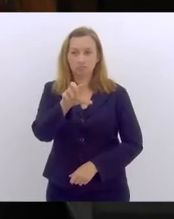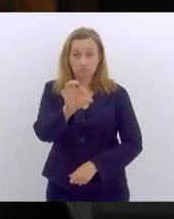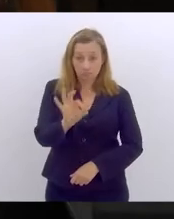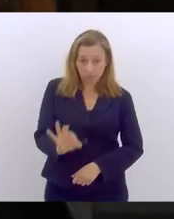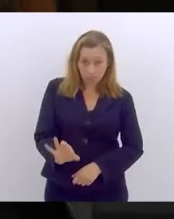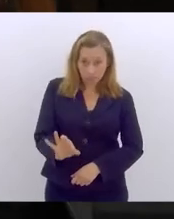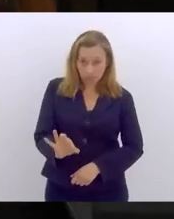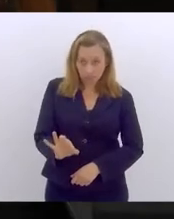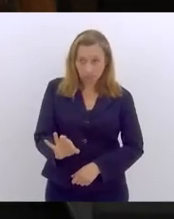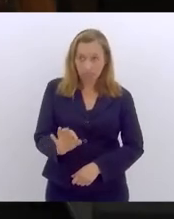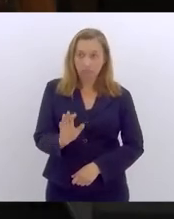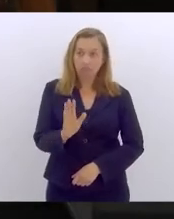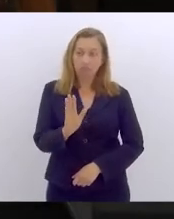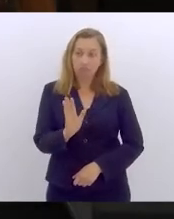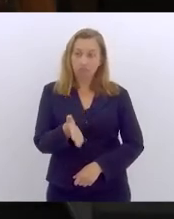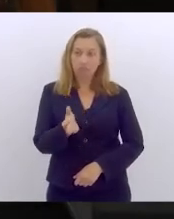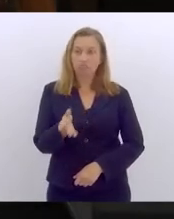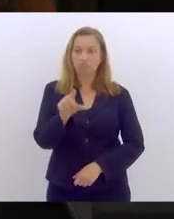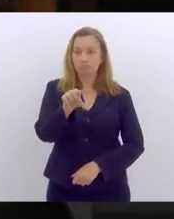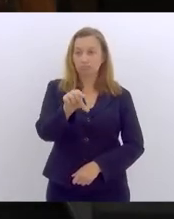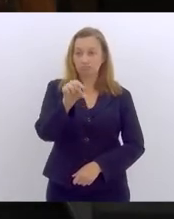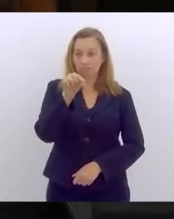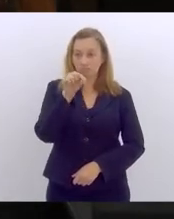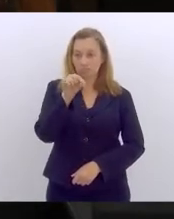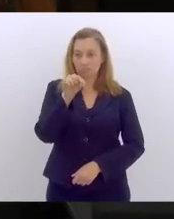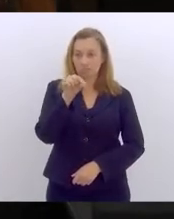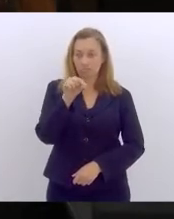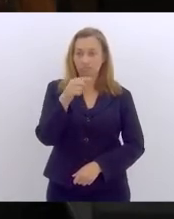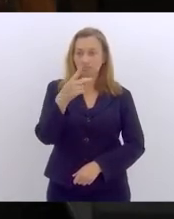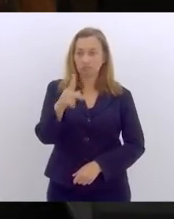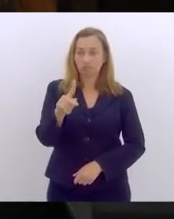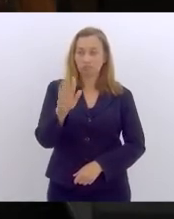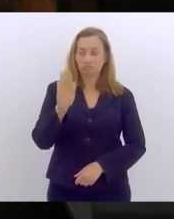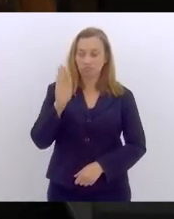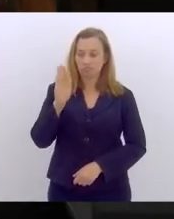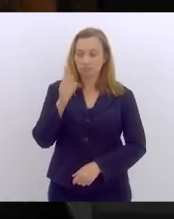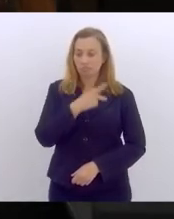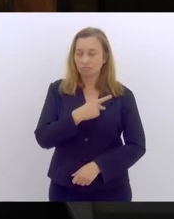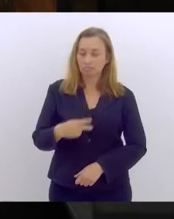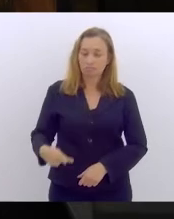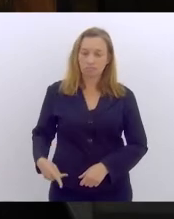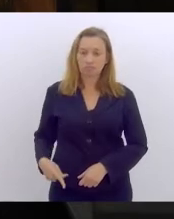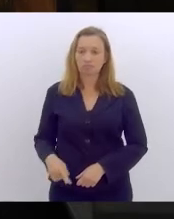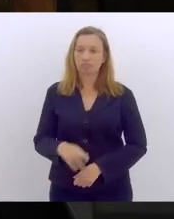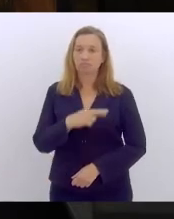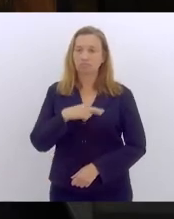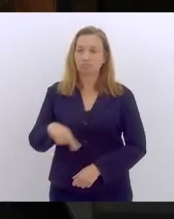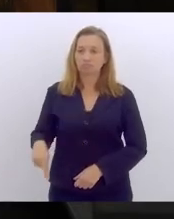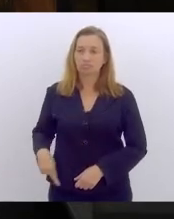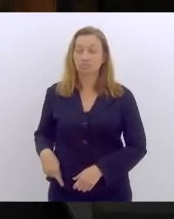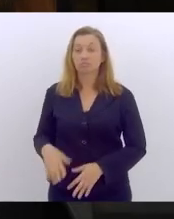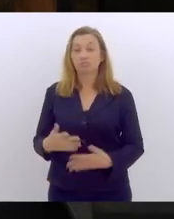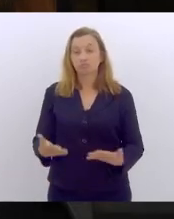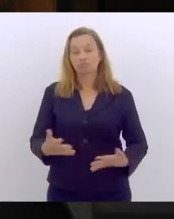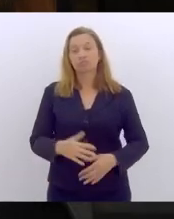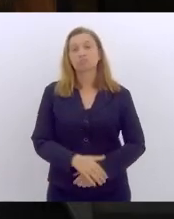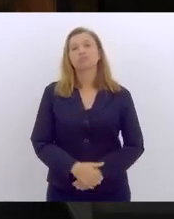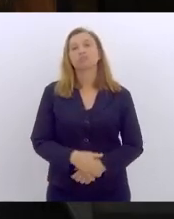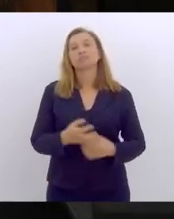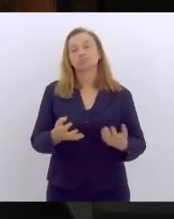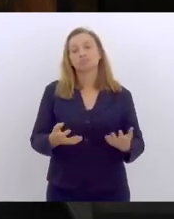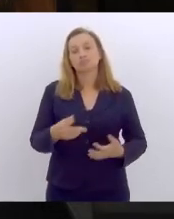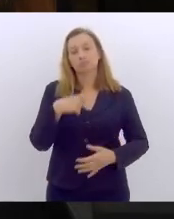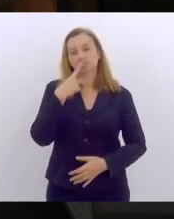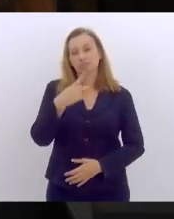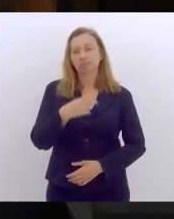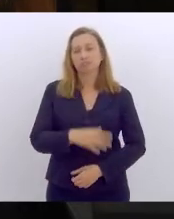85% já teria escolhido o seu candidato à presidência da República. Quero dizer com